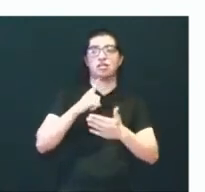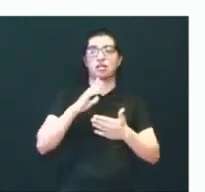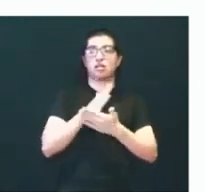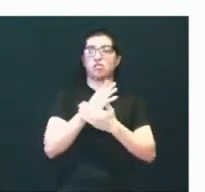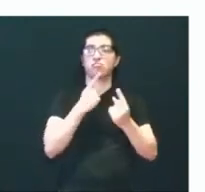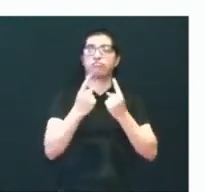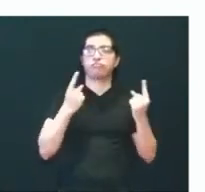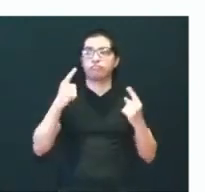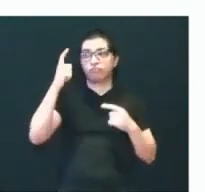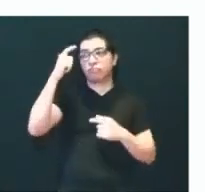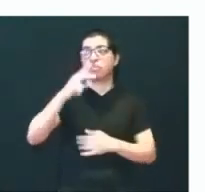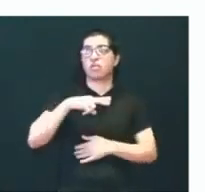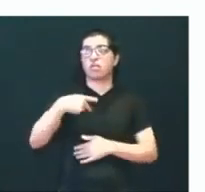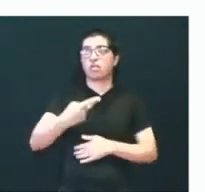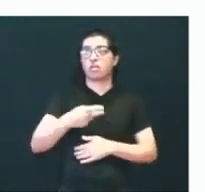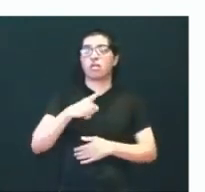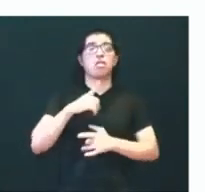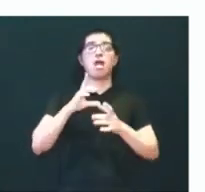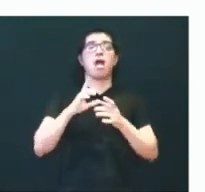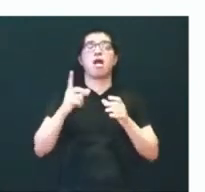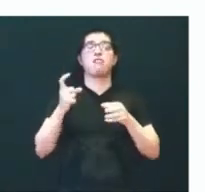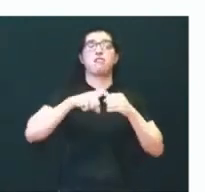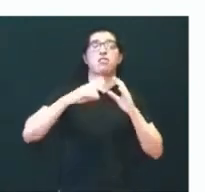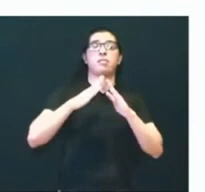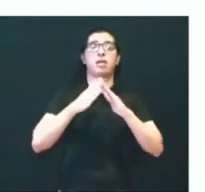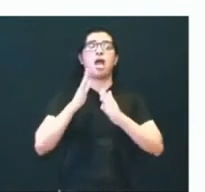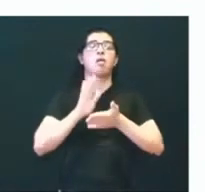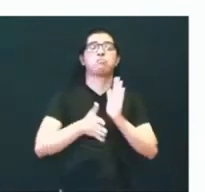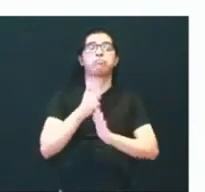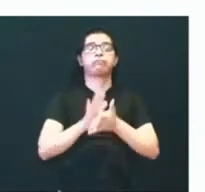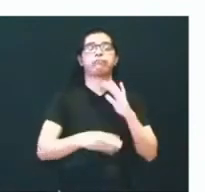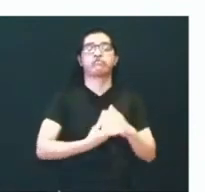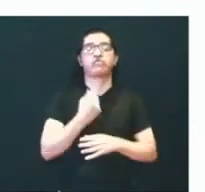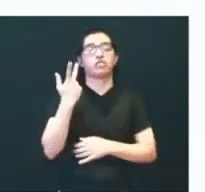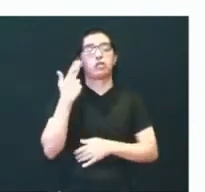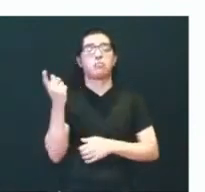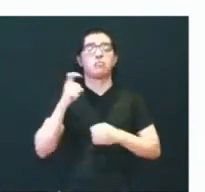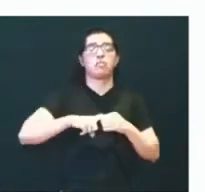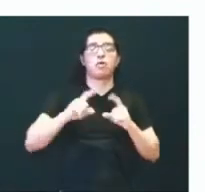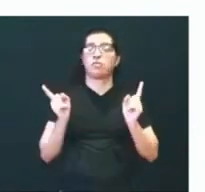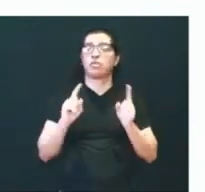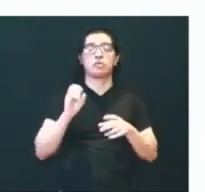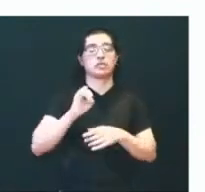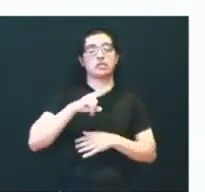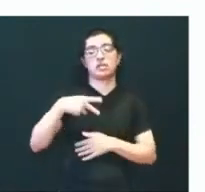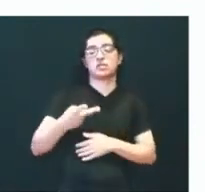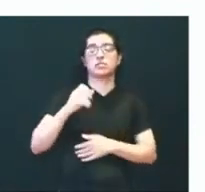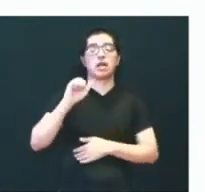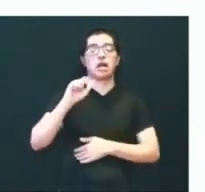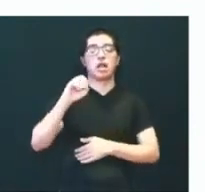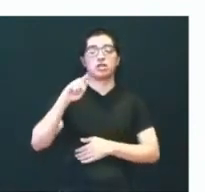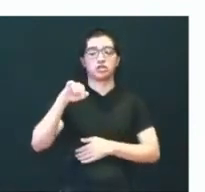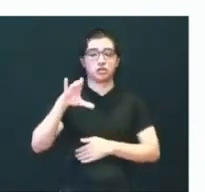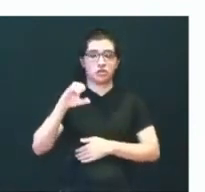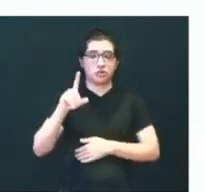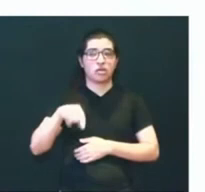acham que o transplante, quando recebe alta da unidade de transplante, acabou o transplante, vida normal. Não. Um paciente que faz um transplante halogênico, ele sempre